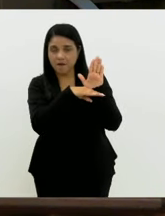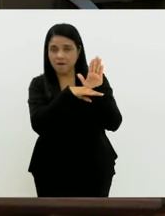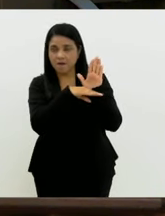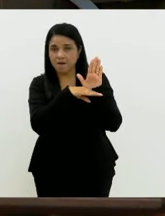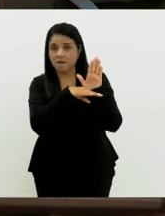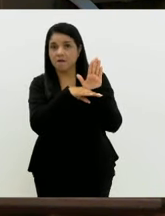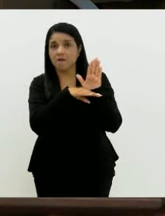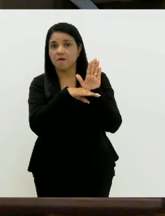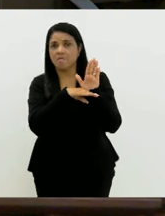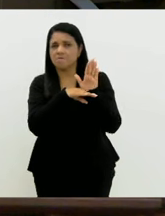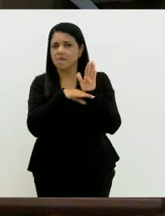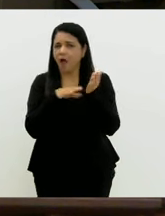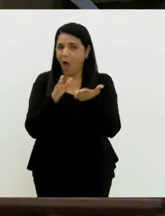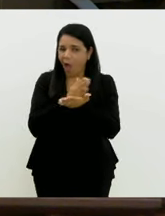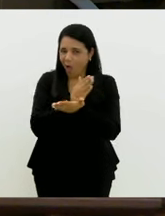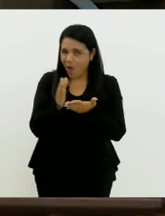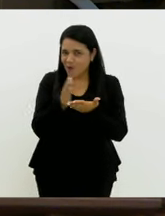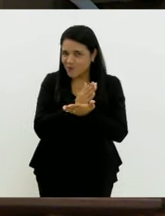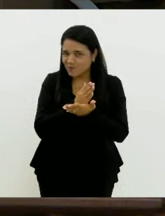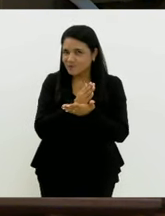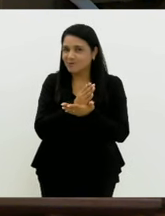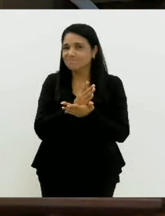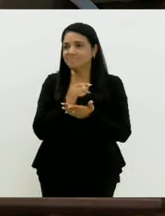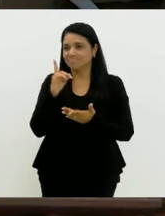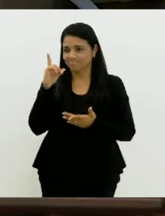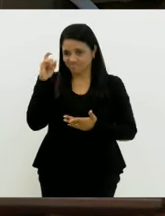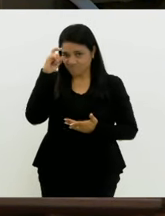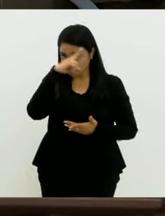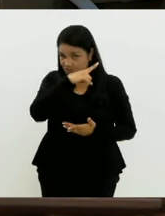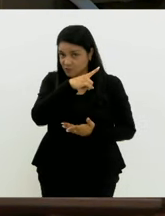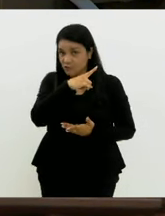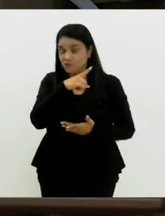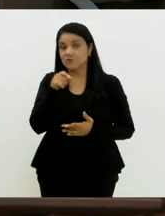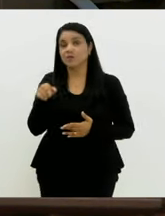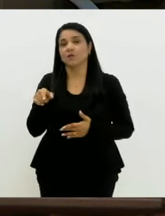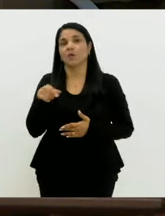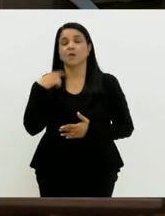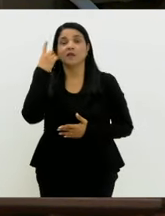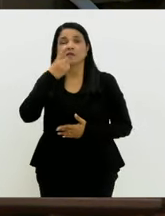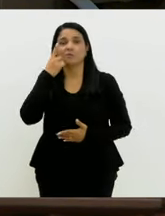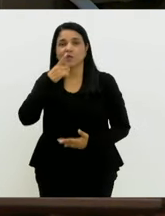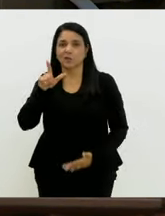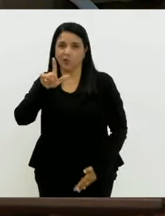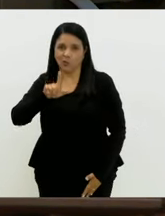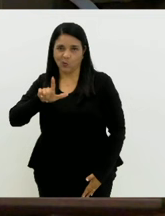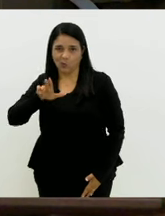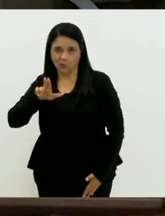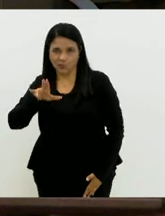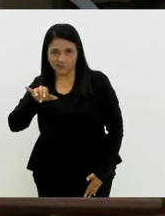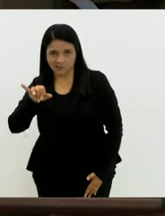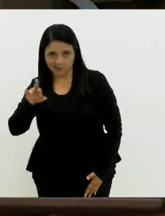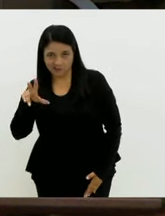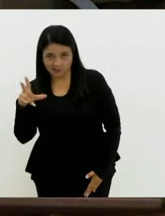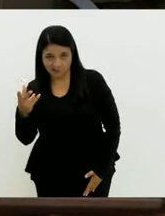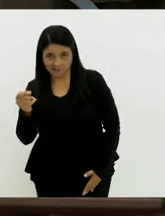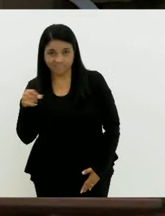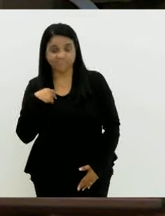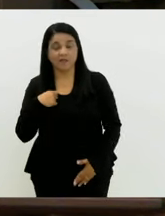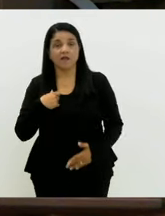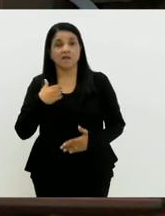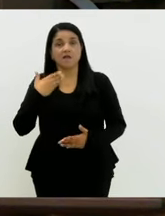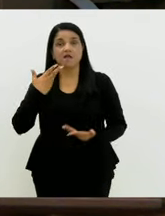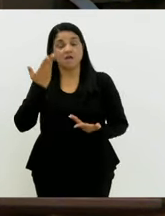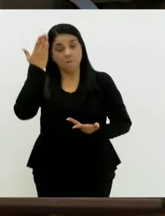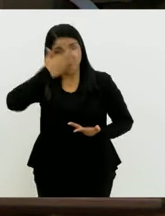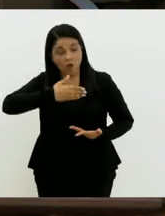é espinhosa, de uma companheira, por exemplo, que é a deputada Lucinha. E a maior prova disso está sentada aqui ao